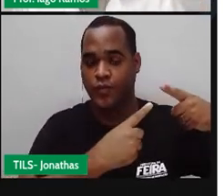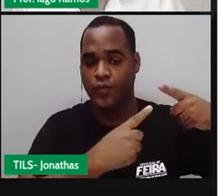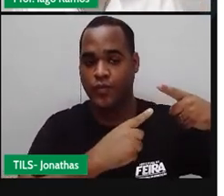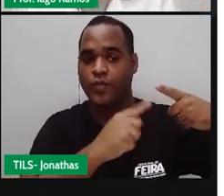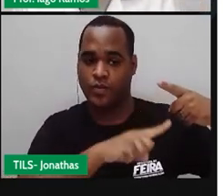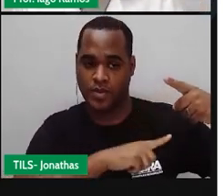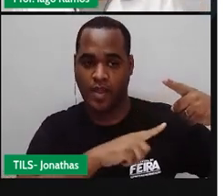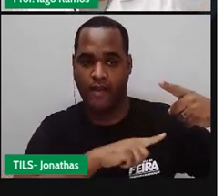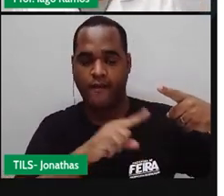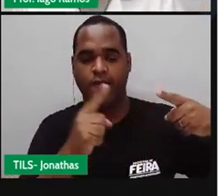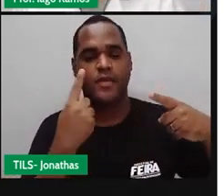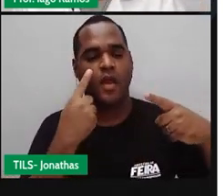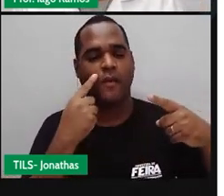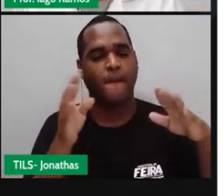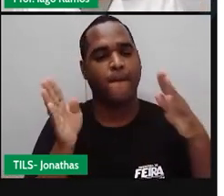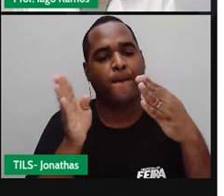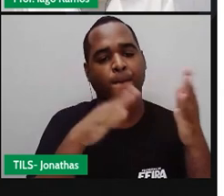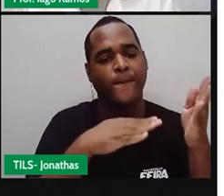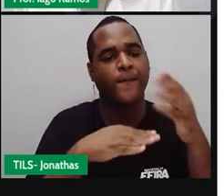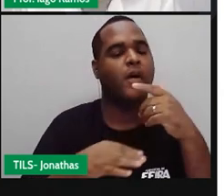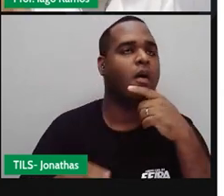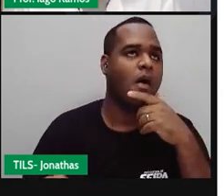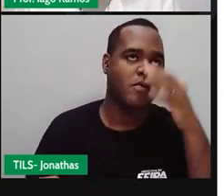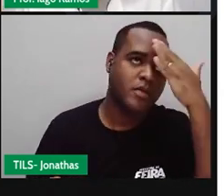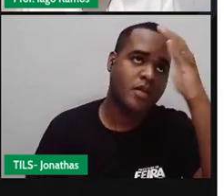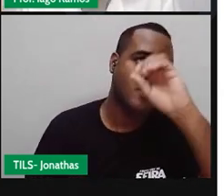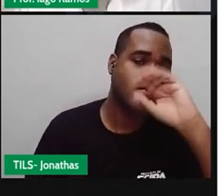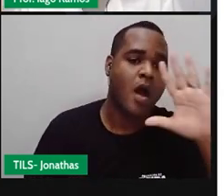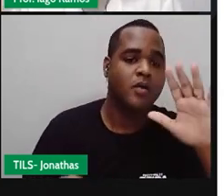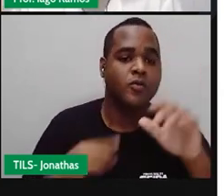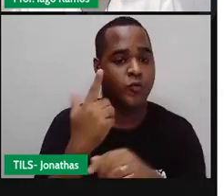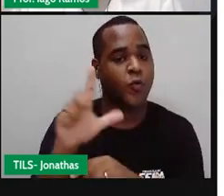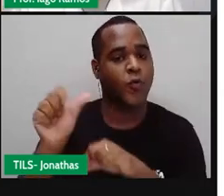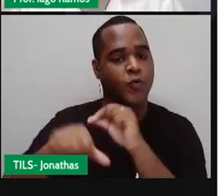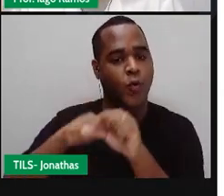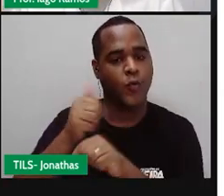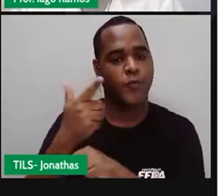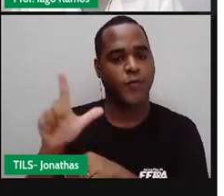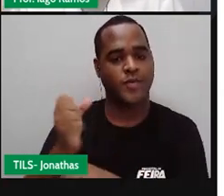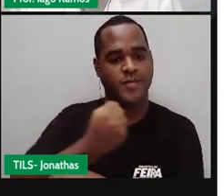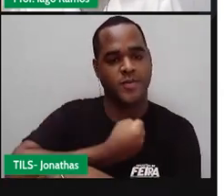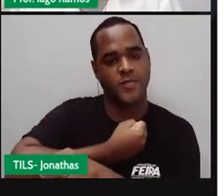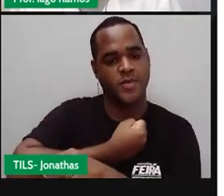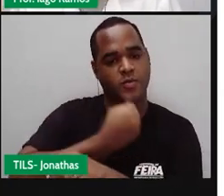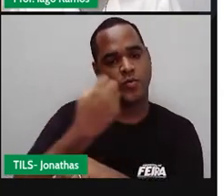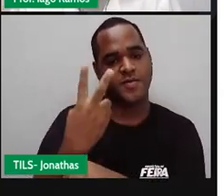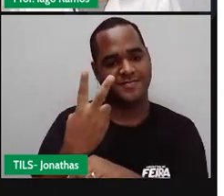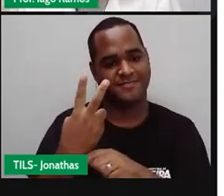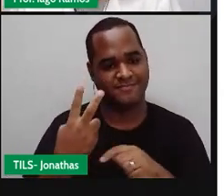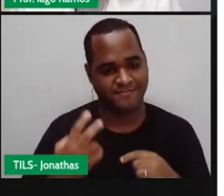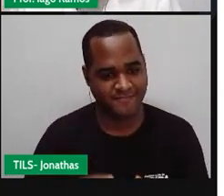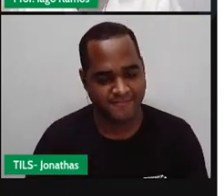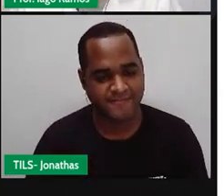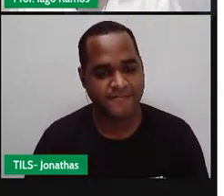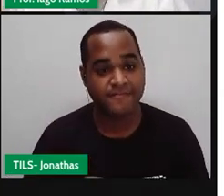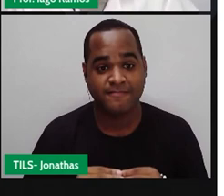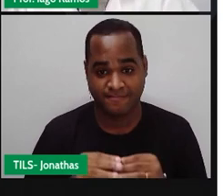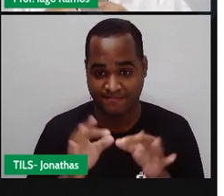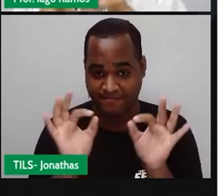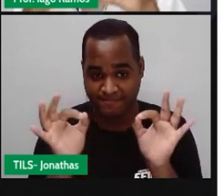após você assistir entender a parte um você vai e acesso link da parte 2